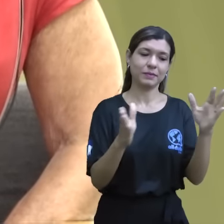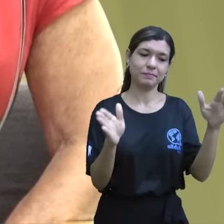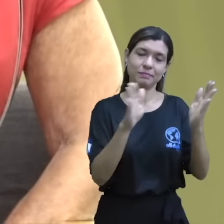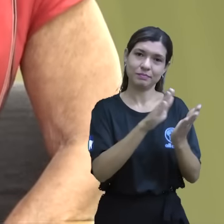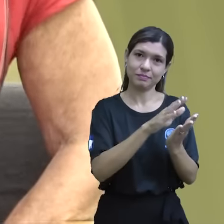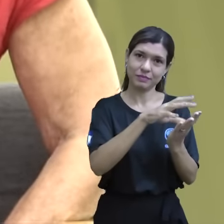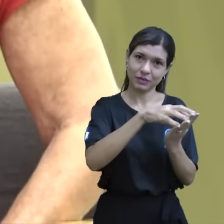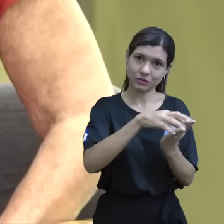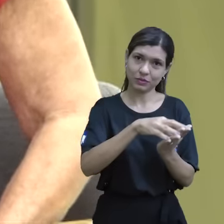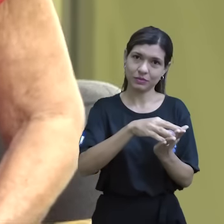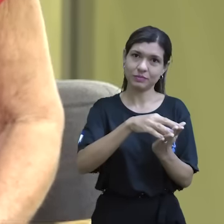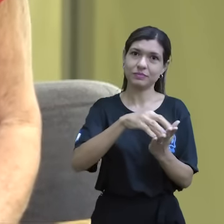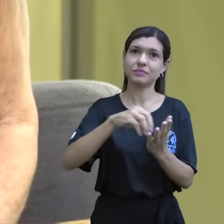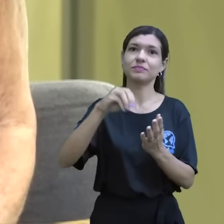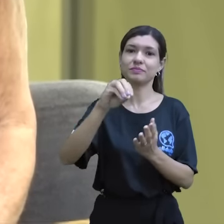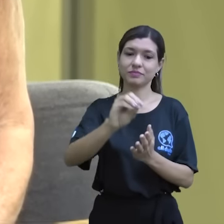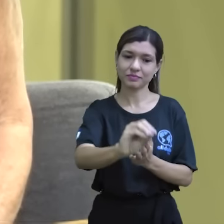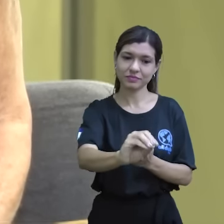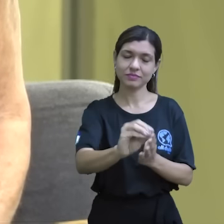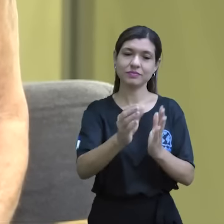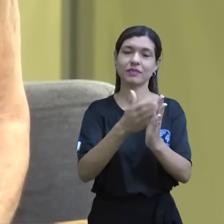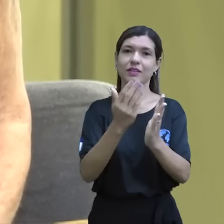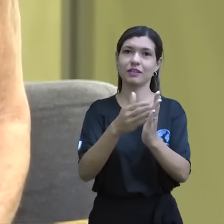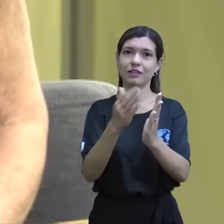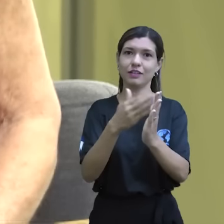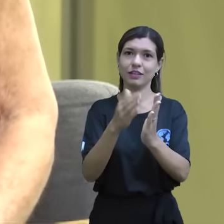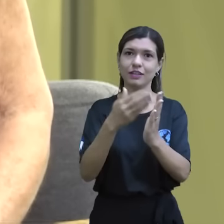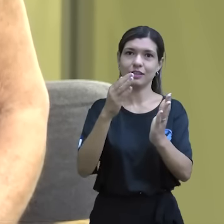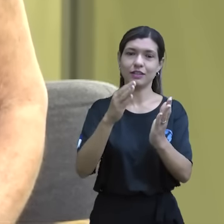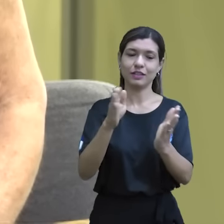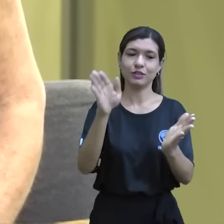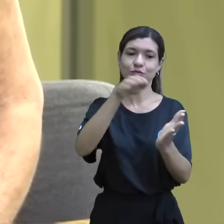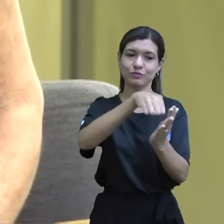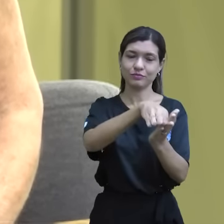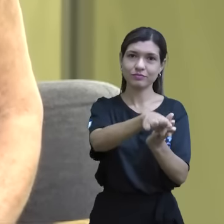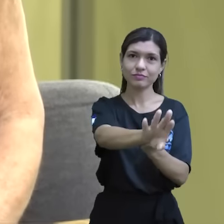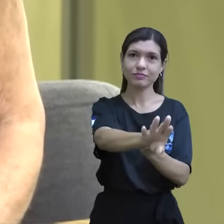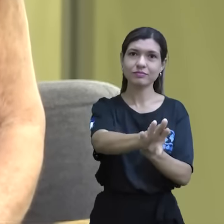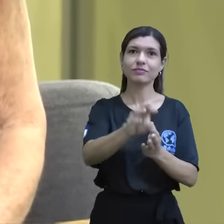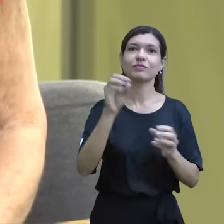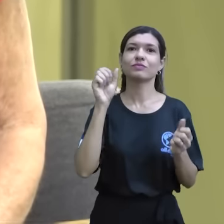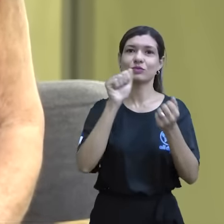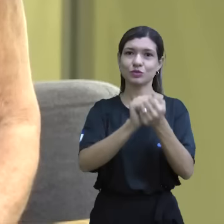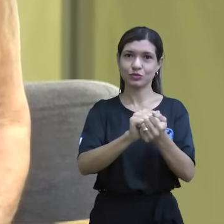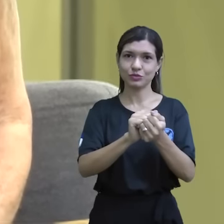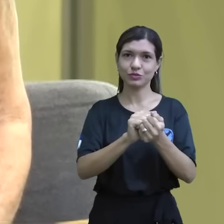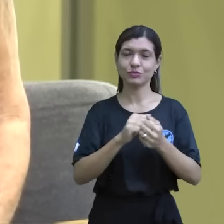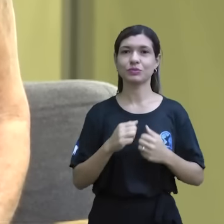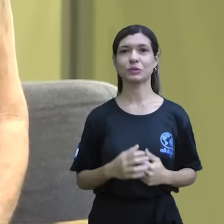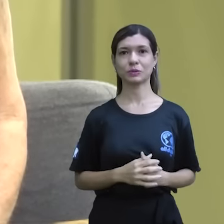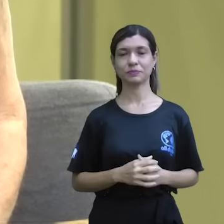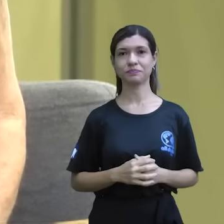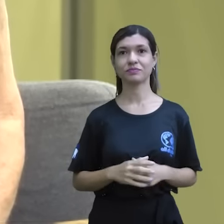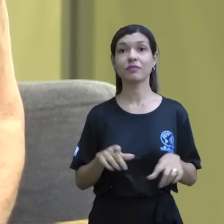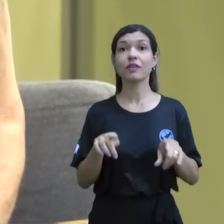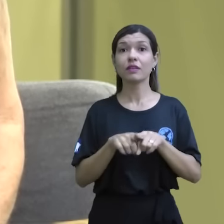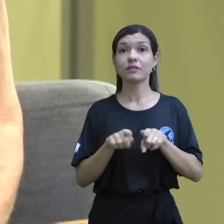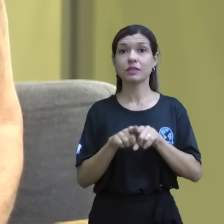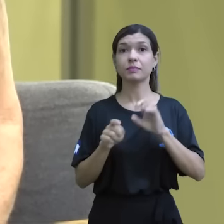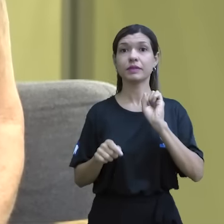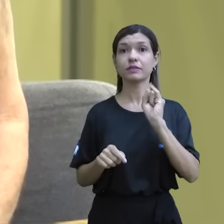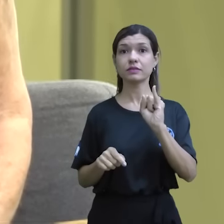o alcoólatra, né, Bira? Quase sempre era assim, diagnóstico, alcoólatra, profissão, operário,